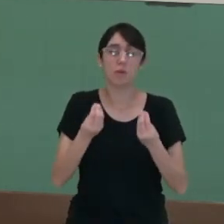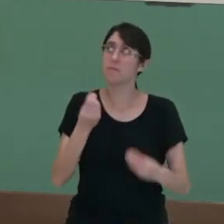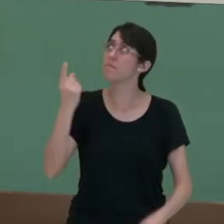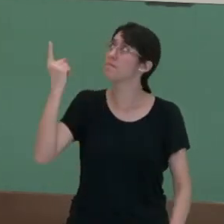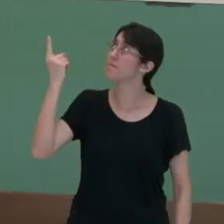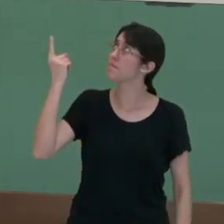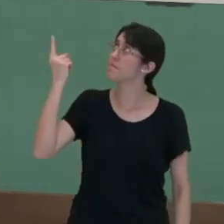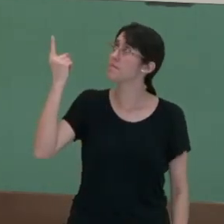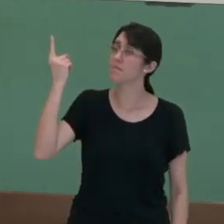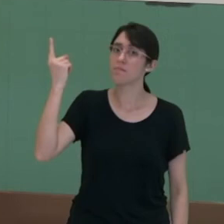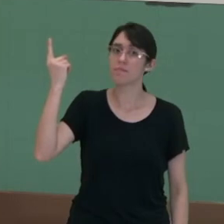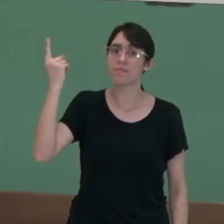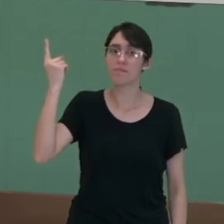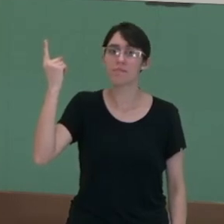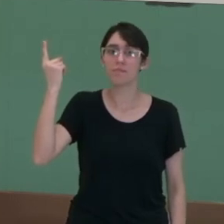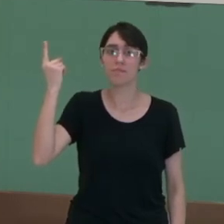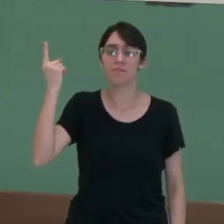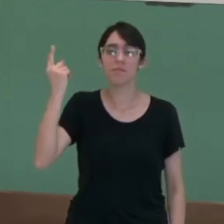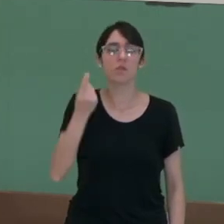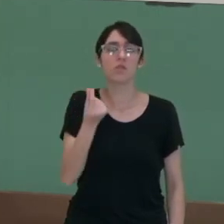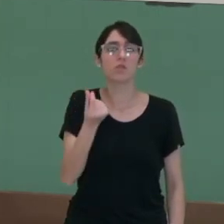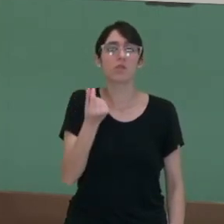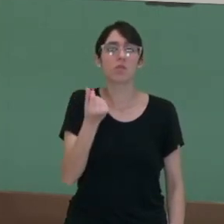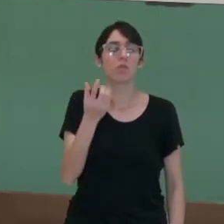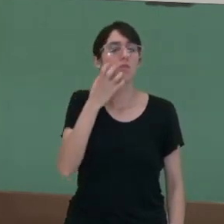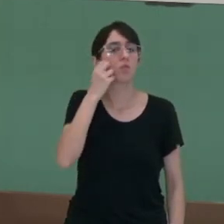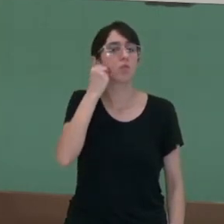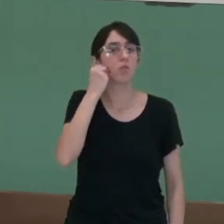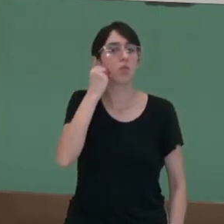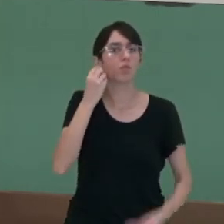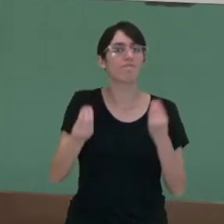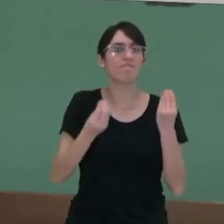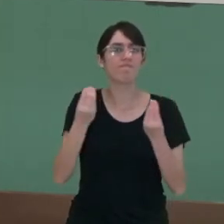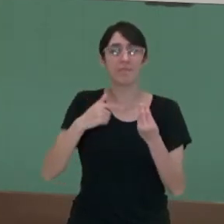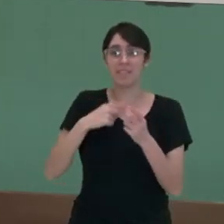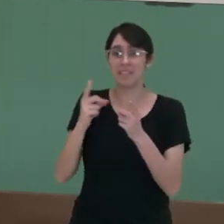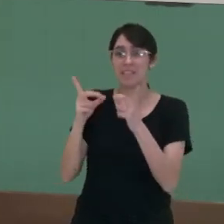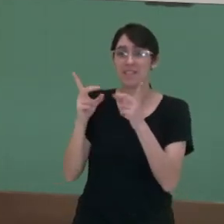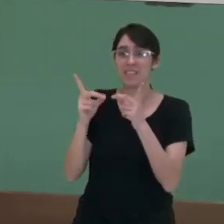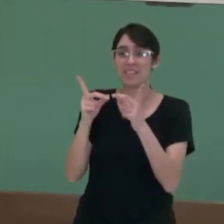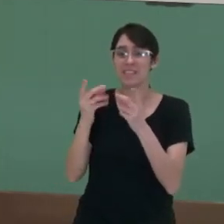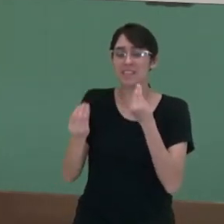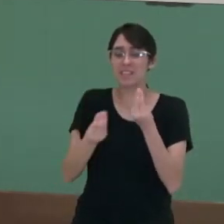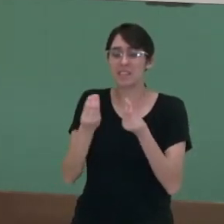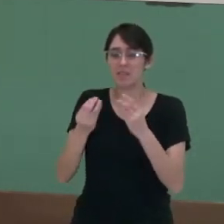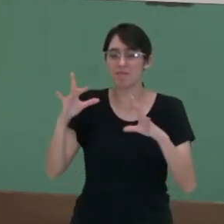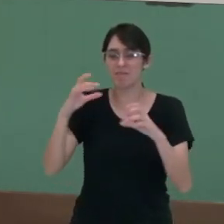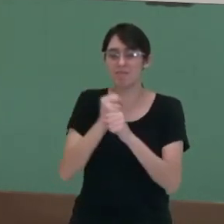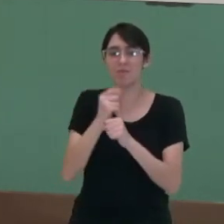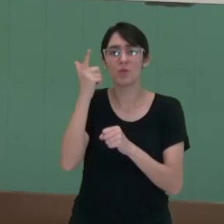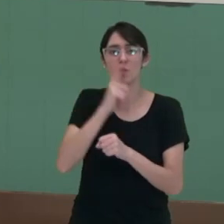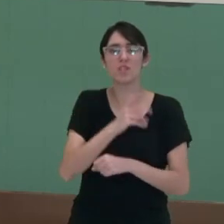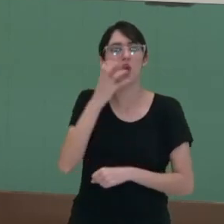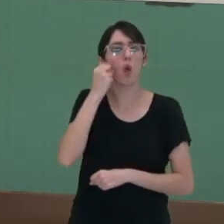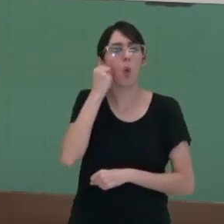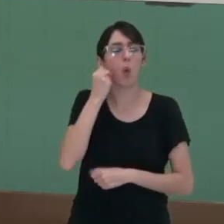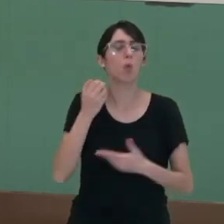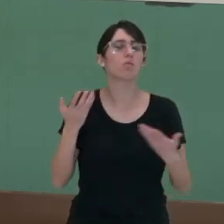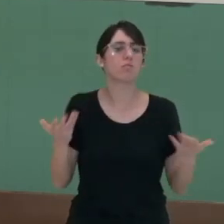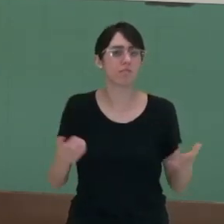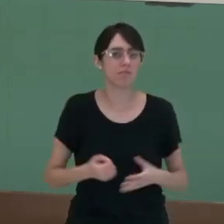ser? No mínimo quantos ele vai precisar vender, no mínimo, para ele ter lucro? Quando que ele tem